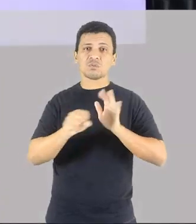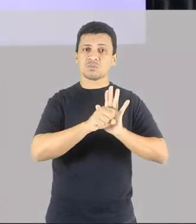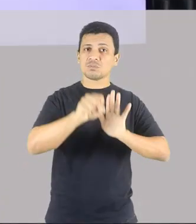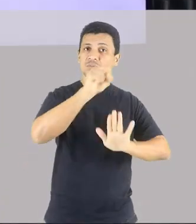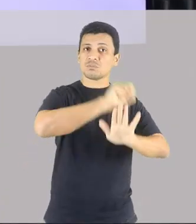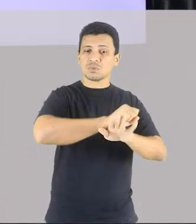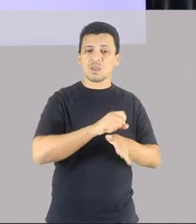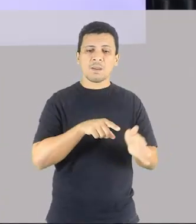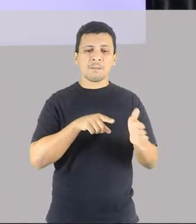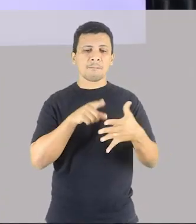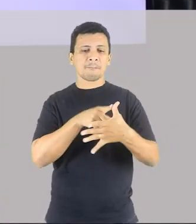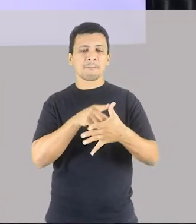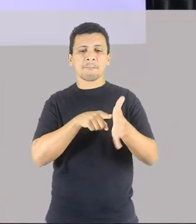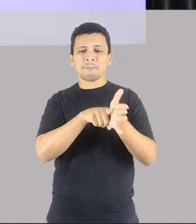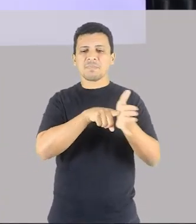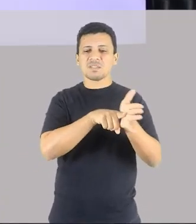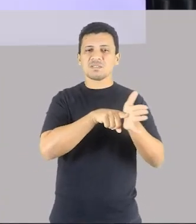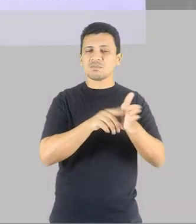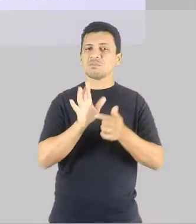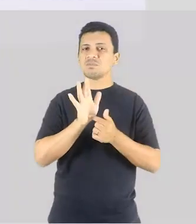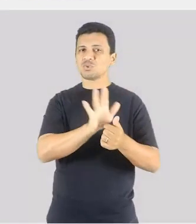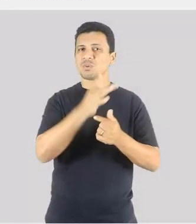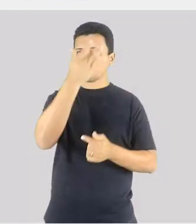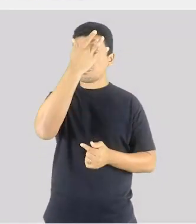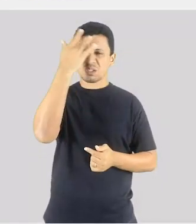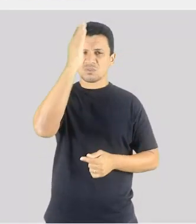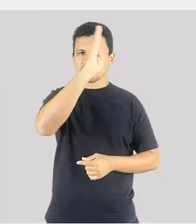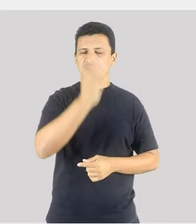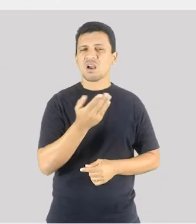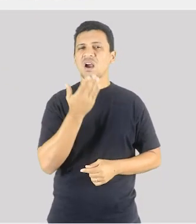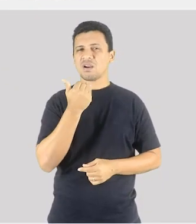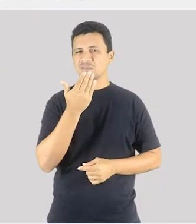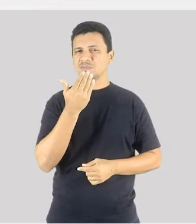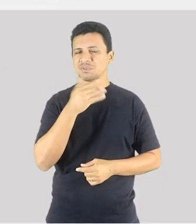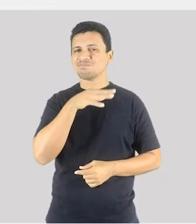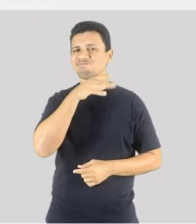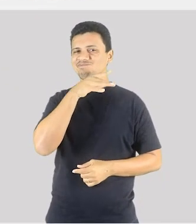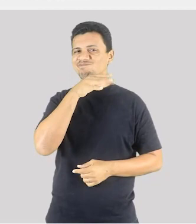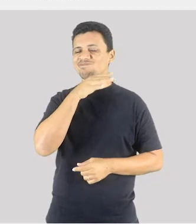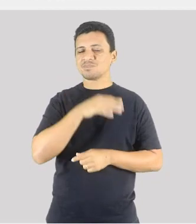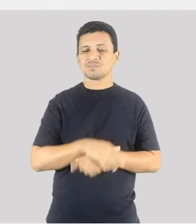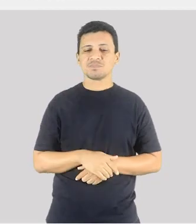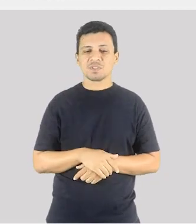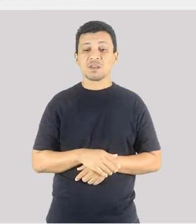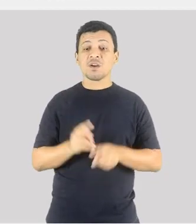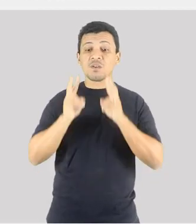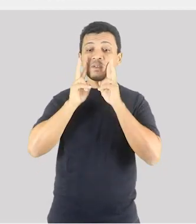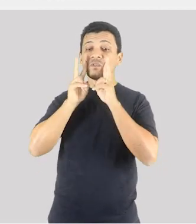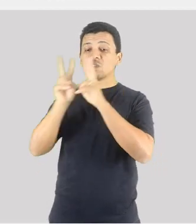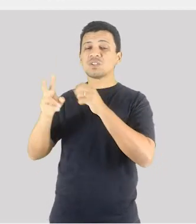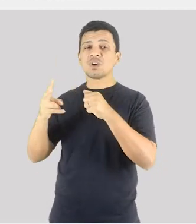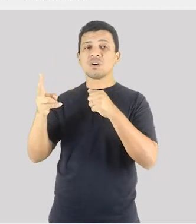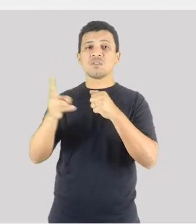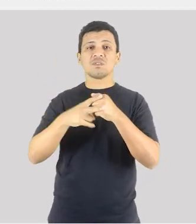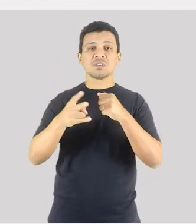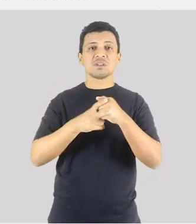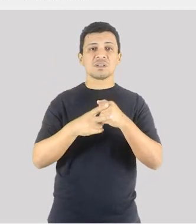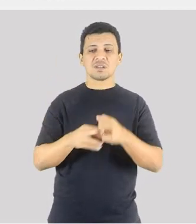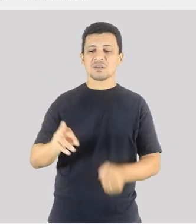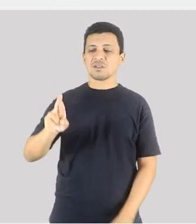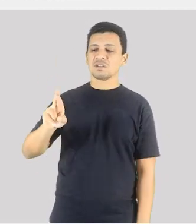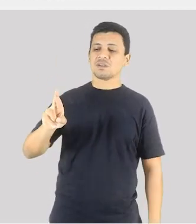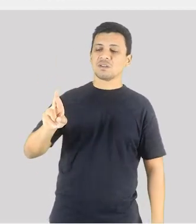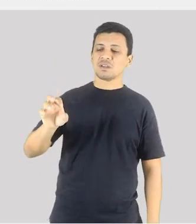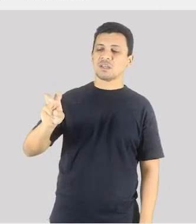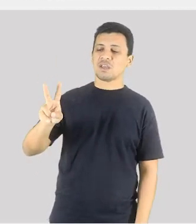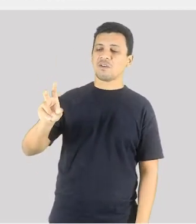que os brasileiros se alimentam muito mal. Na primeira frase, observem o verbo, né? Quem revela, revela